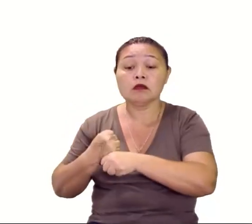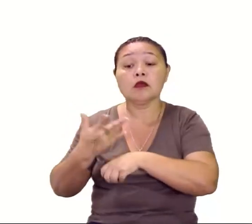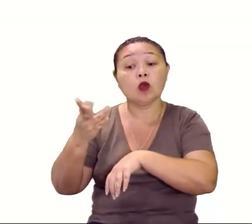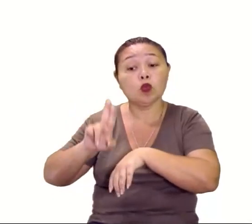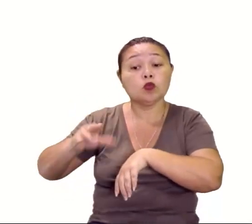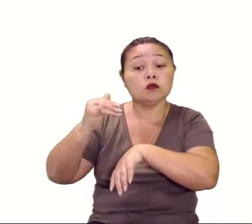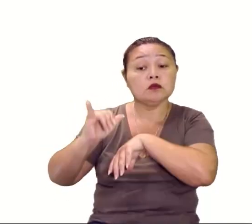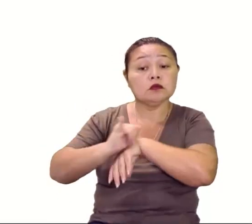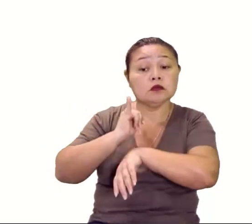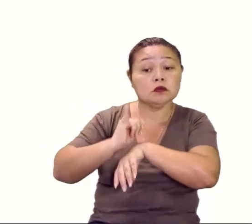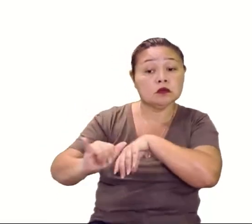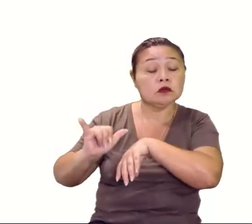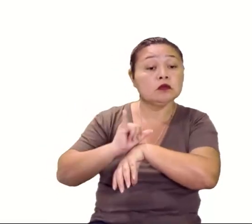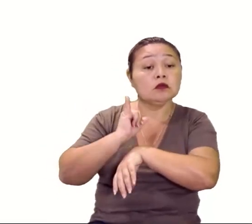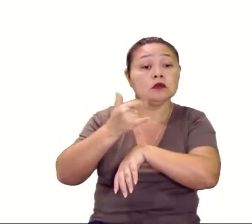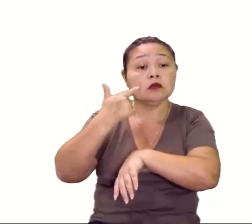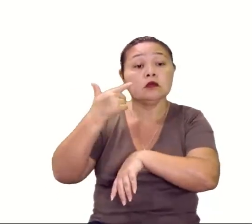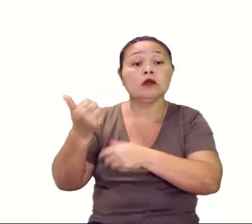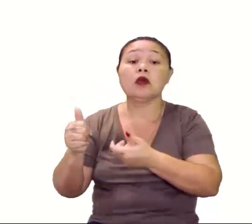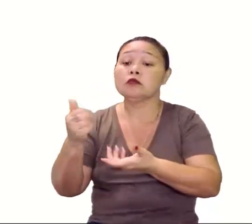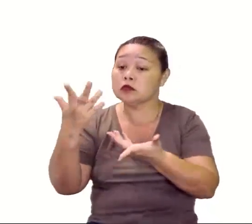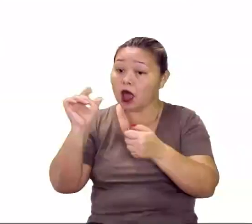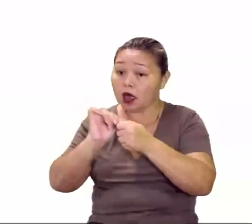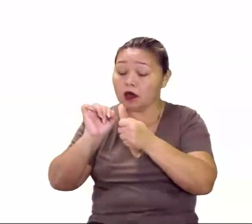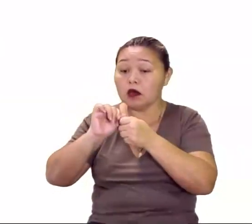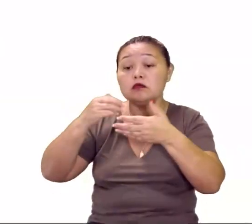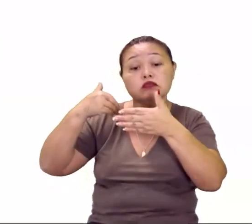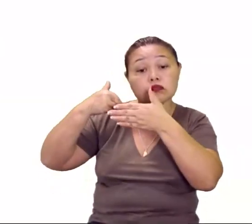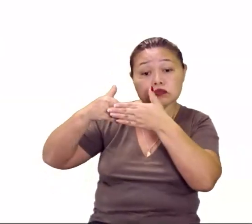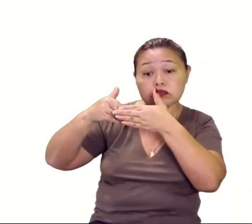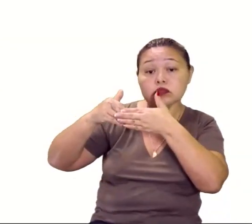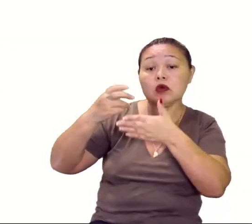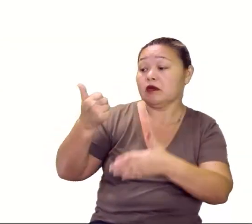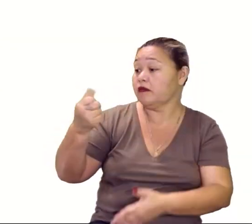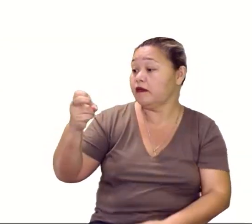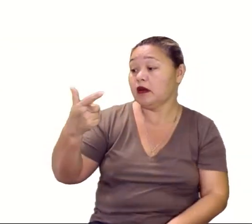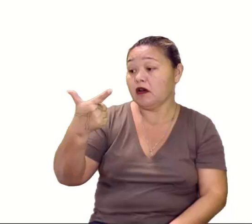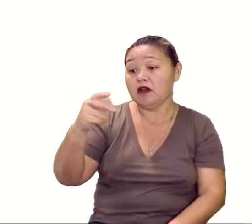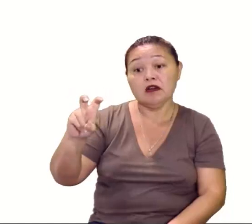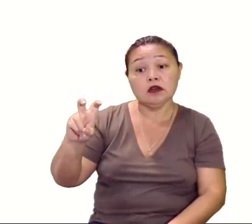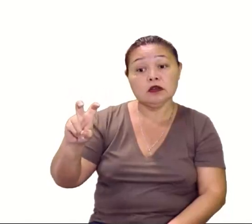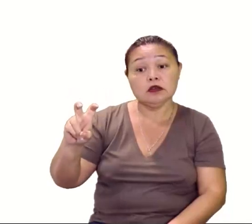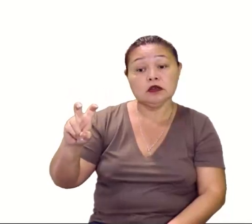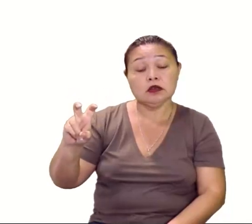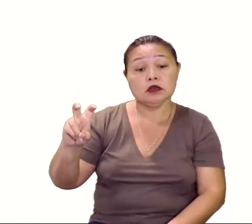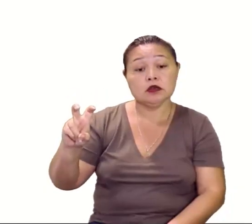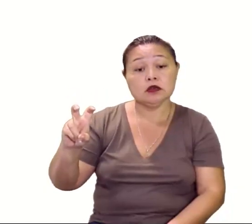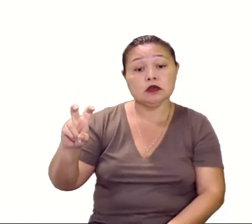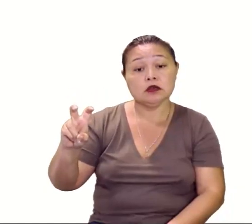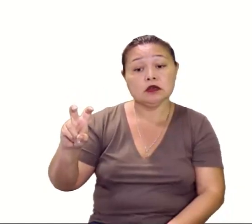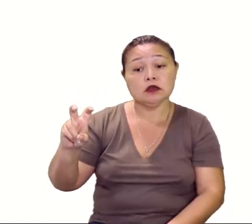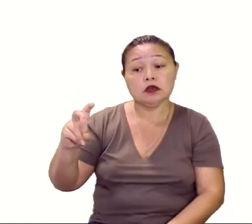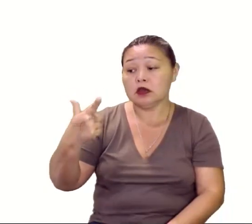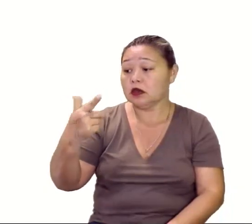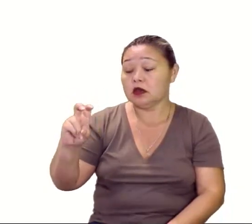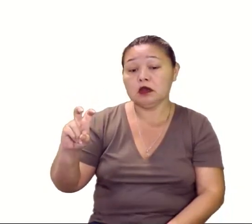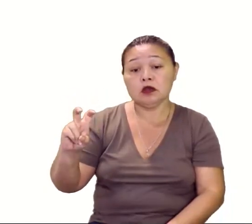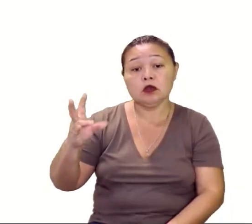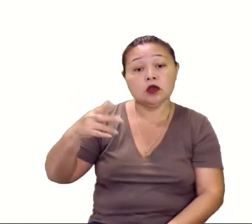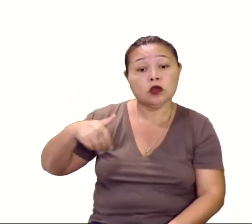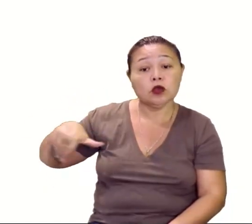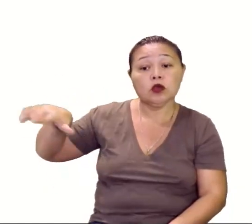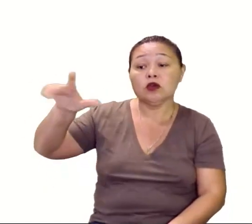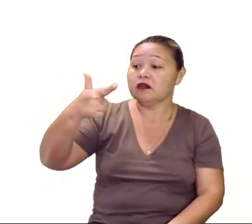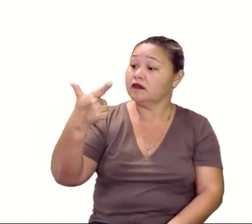estratégiazinha. Vamos ver quem é mais aqui? O futebol, né? Já tem 25. O futebol tem 25. Então daqui, deixa eu pegar o azul novamente, daqui tudo eu